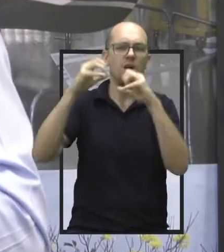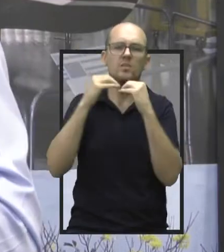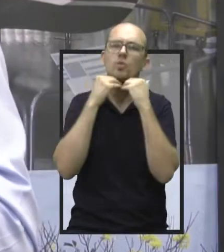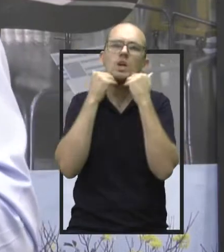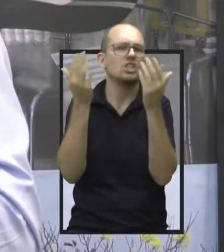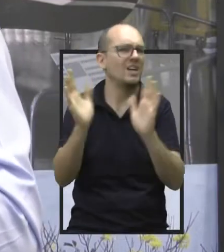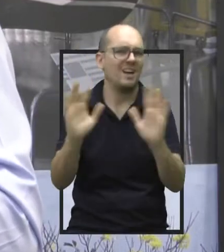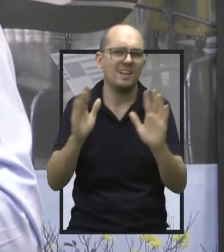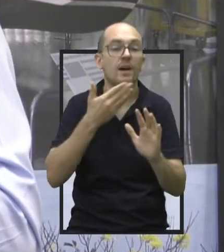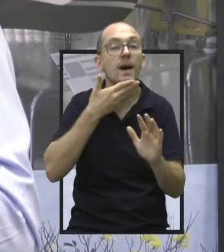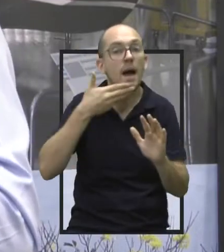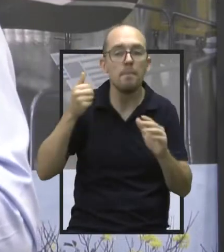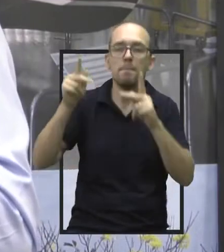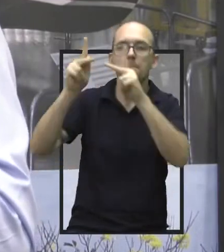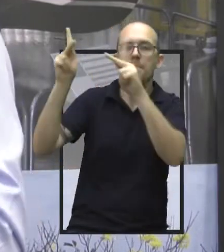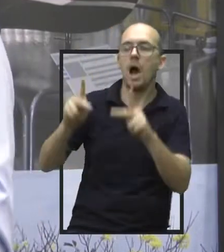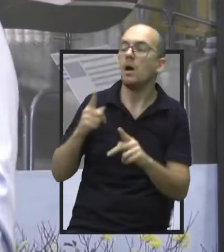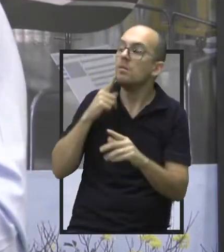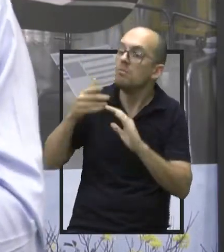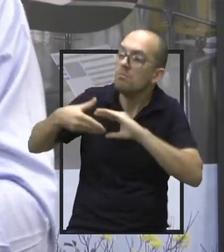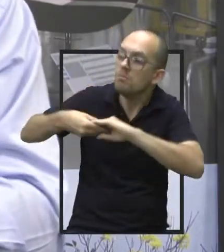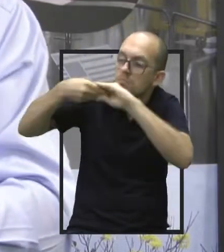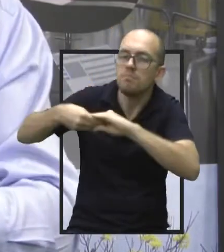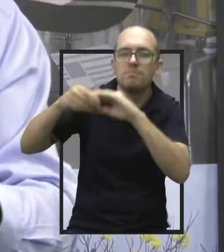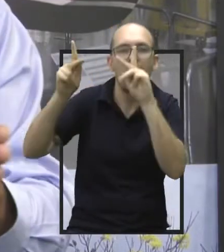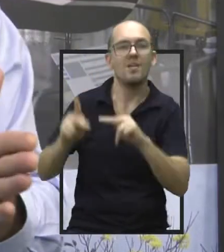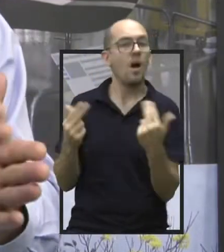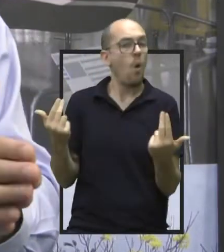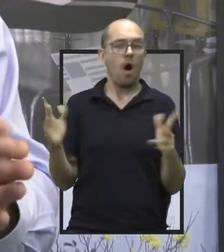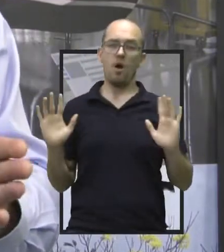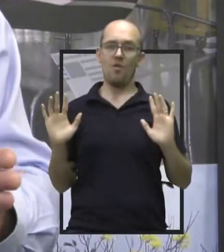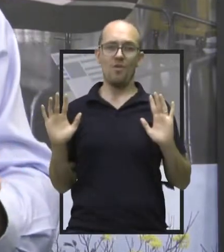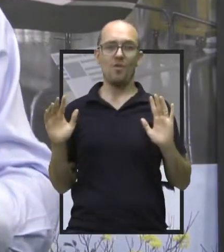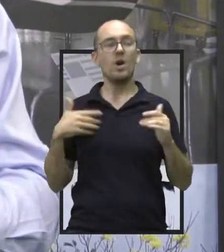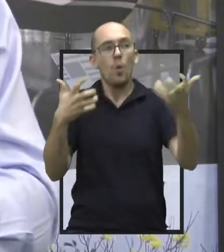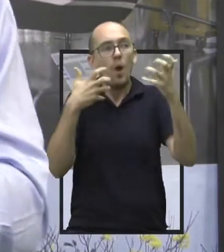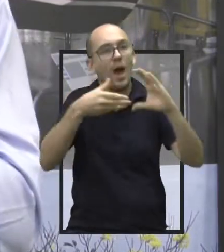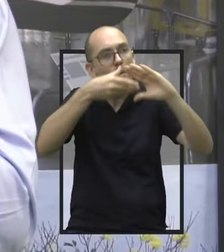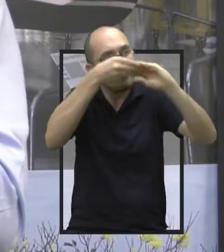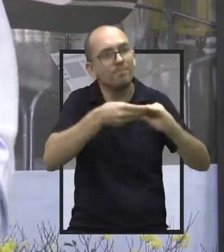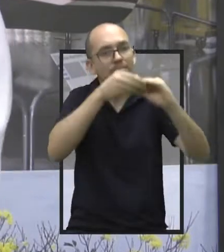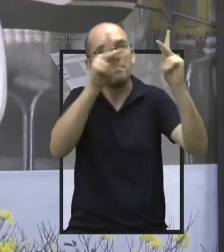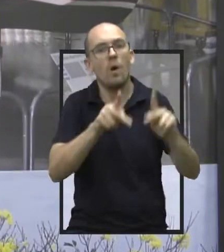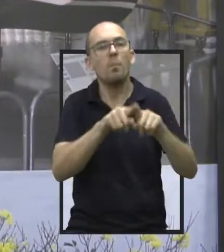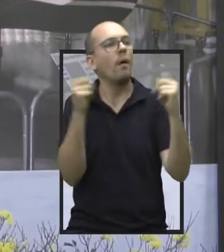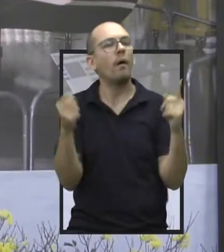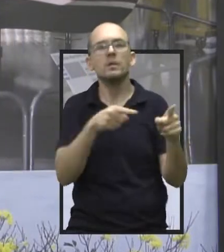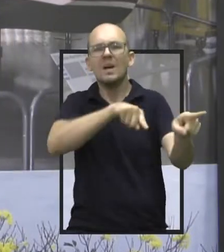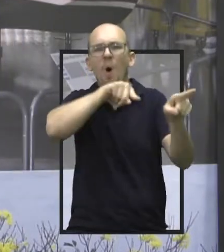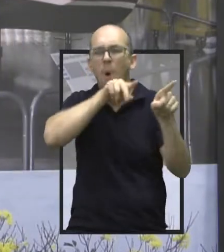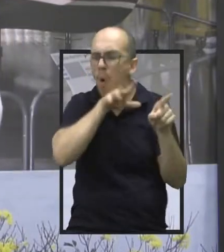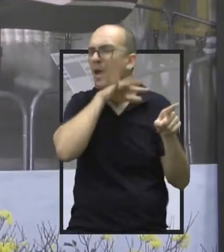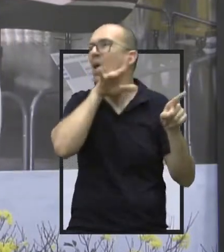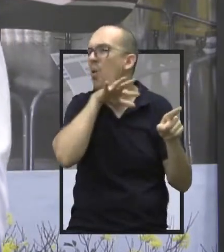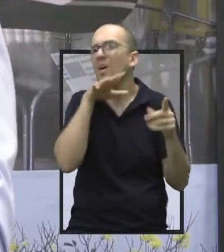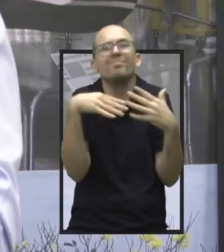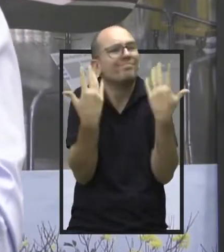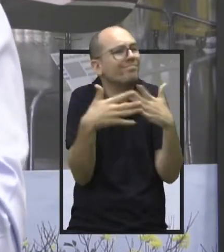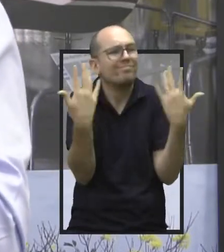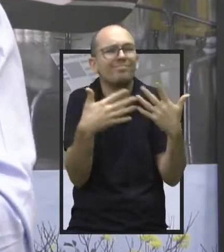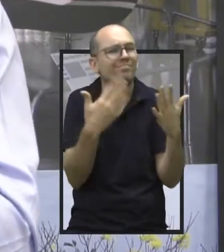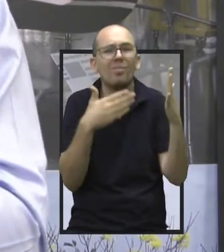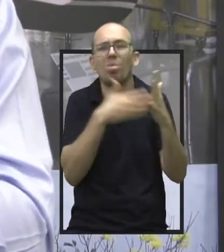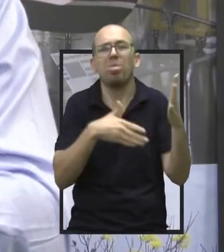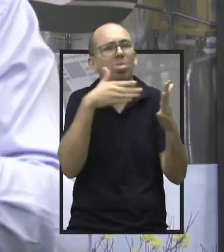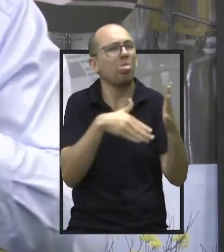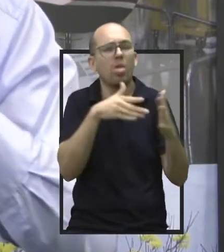você levar na justiça? E é assim que acontece. As denúncias que eu levo lá. É que a gestão é tão ruim que a gente é obrigado